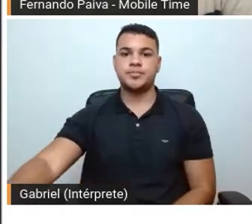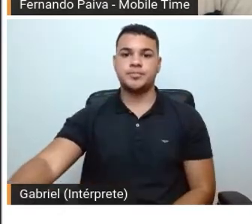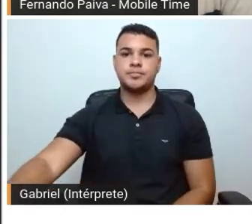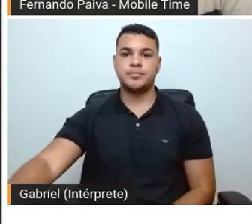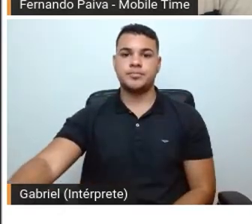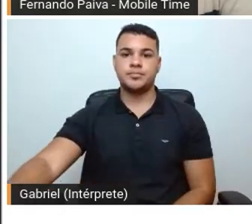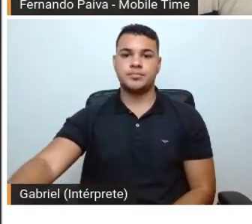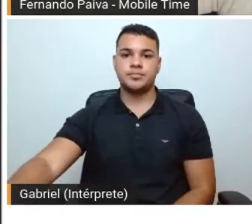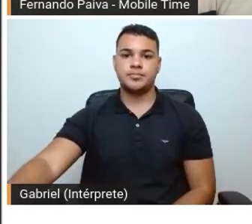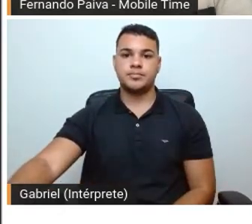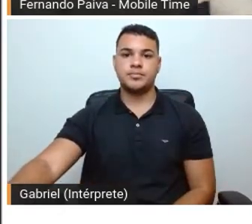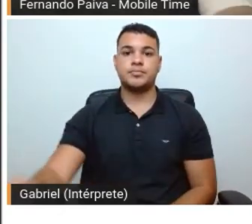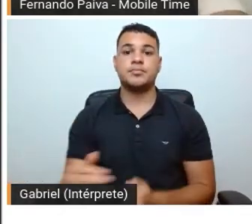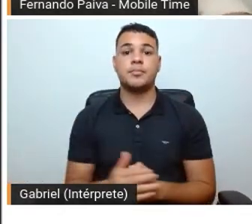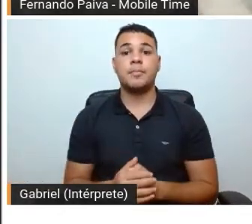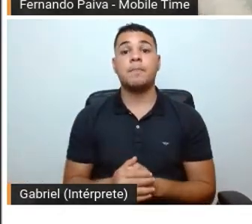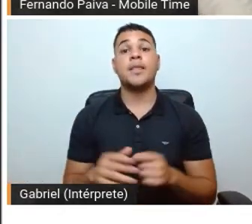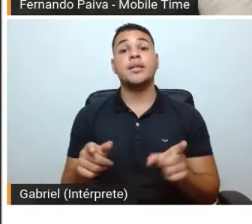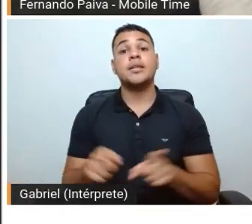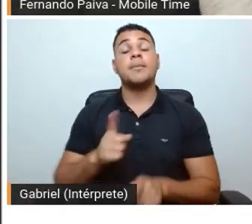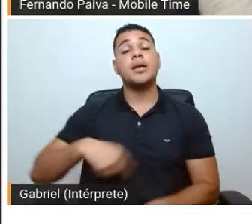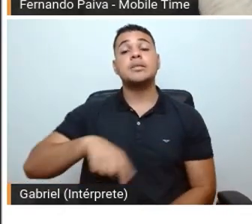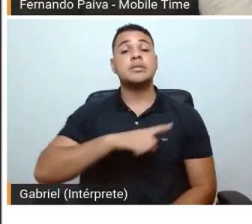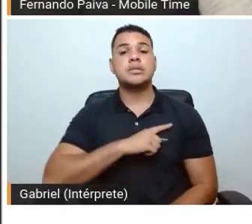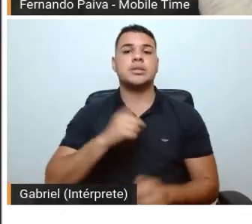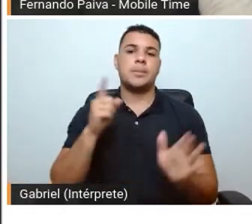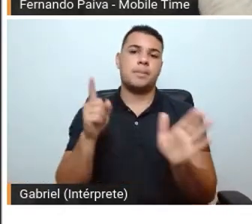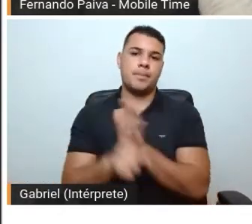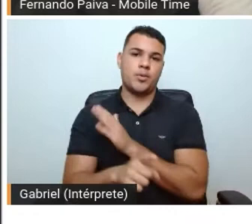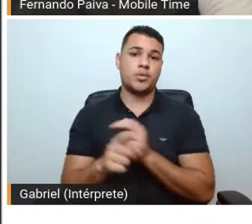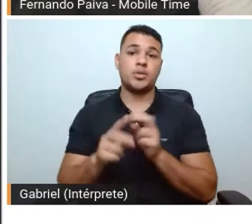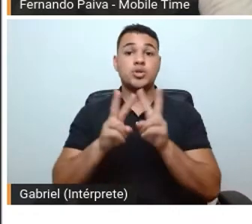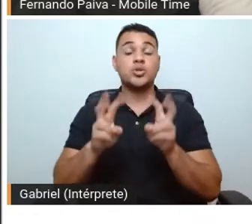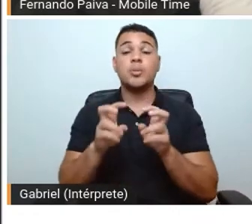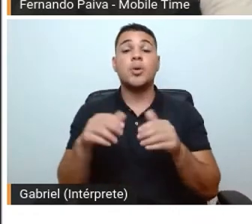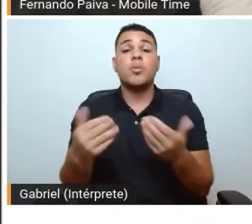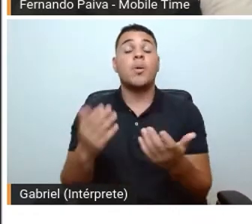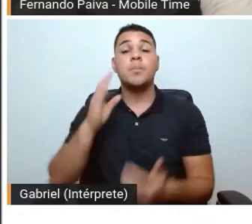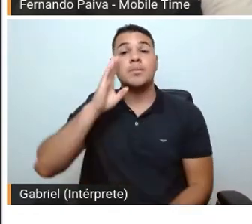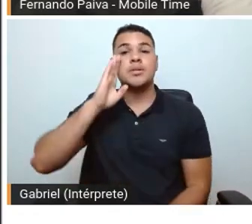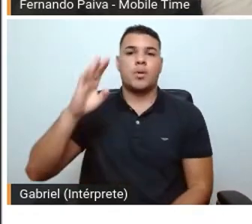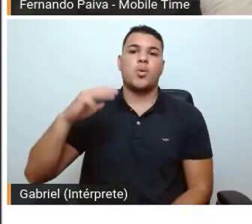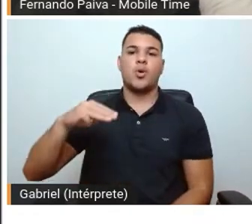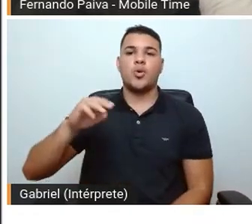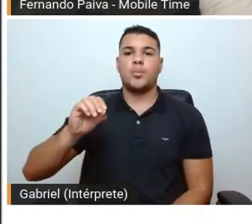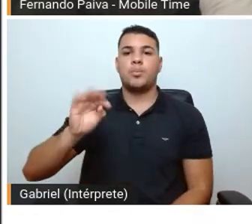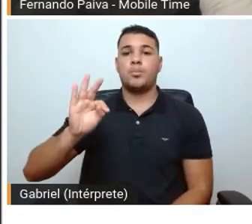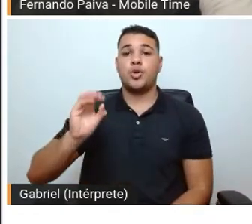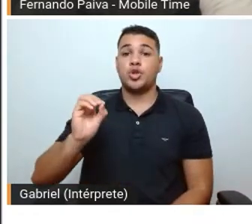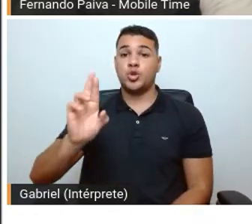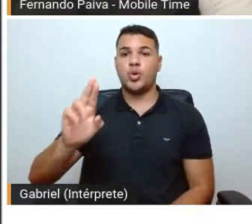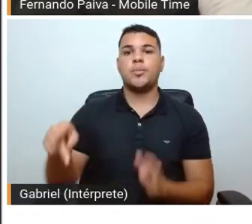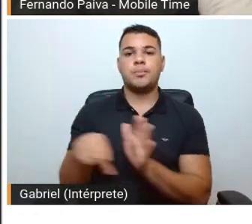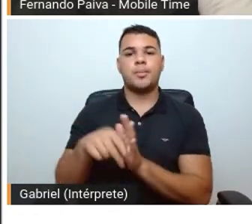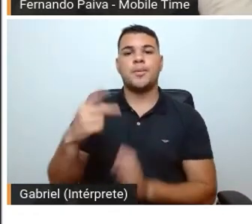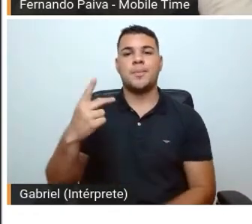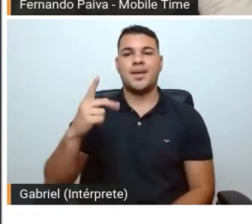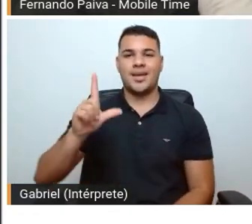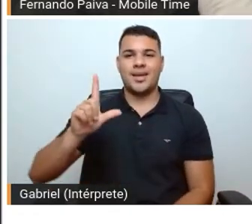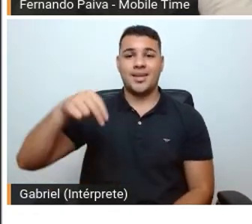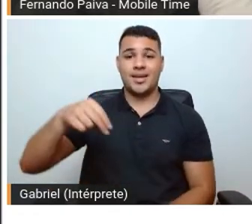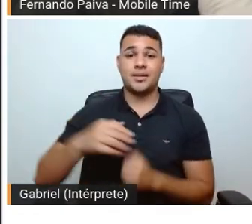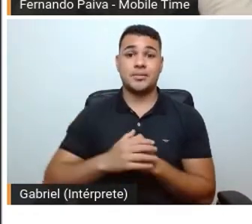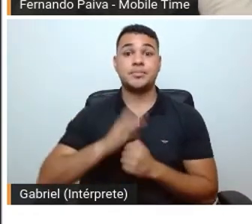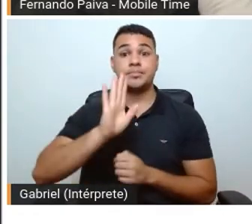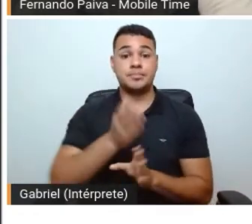pergunta também sempre sobre a qual o principal motor de crescimento que vai saturar uma coisa que me chama atenção é isso também